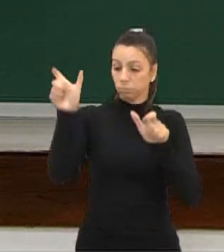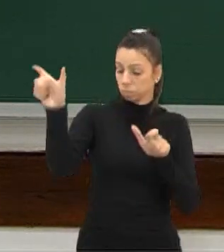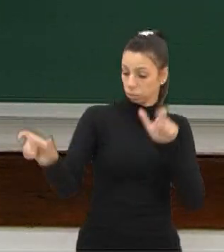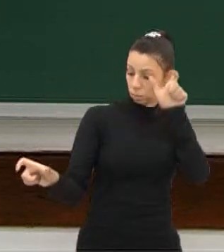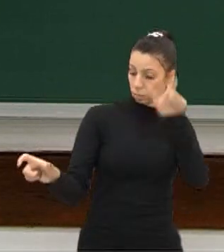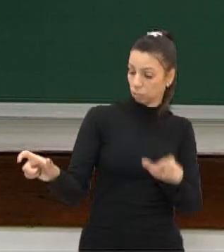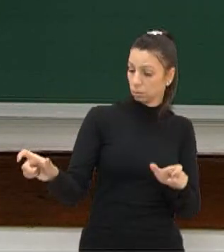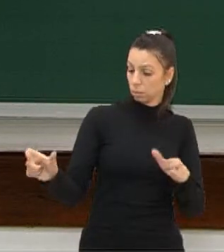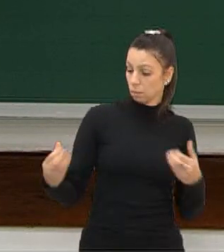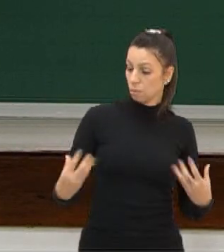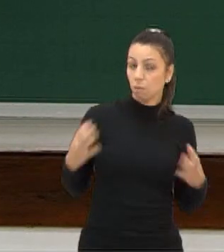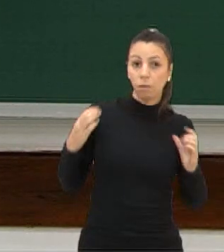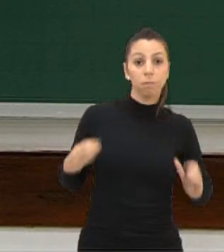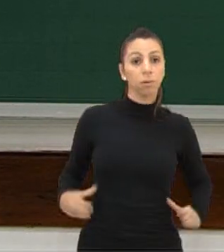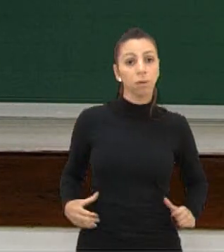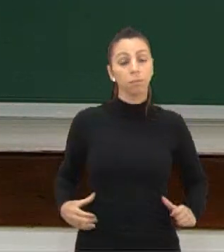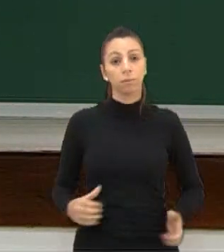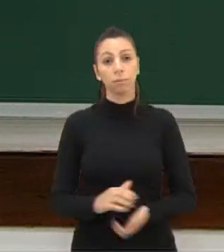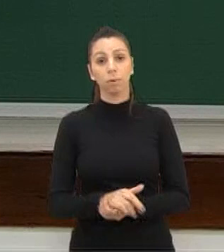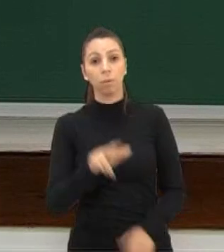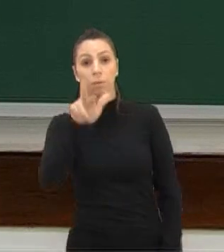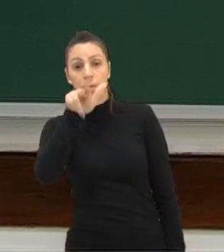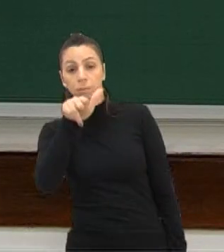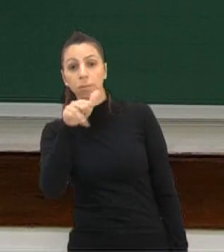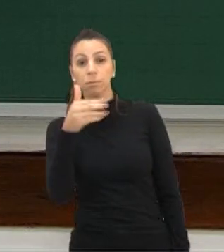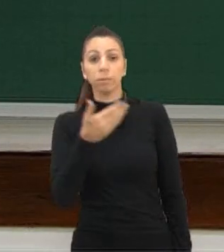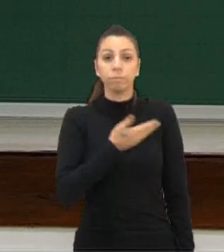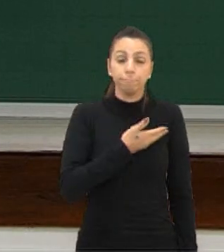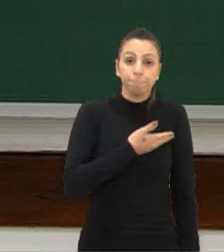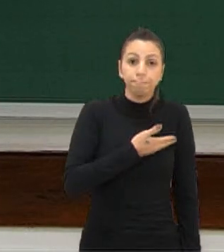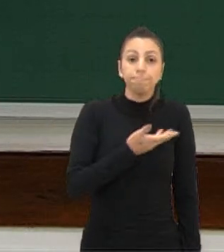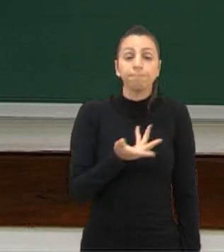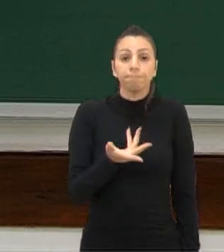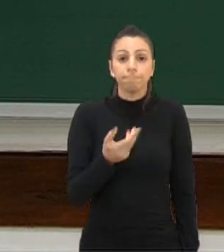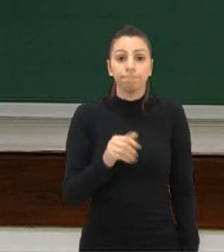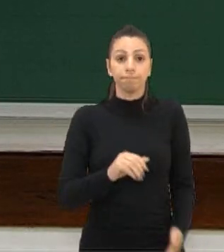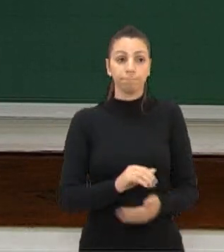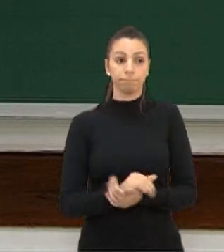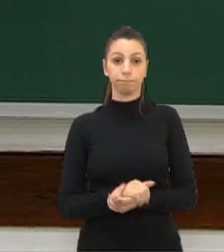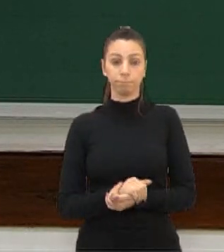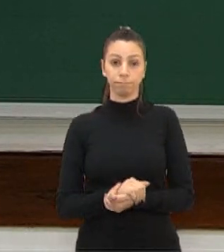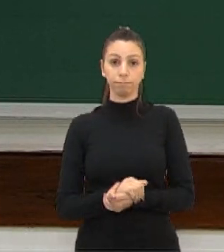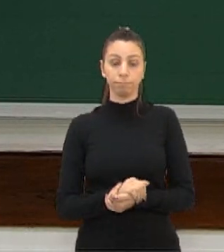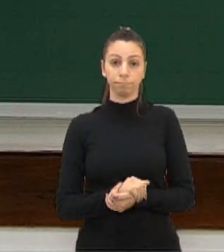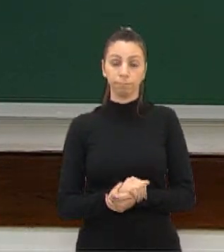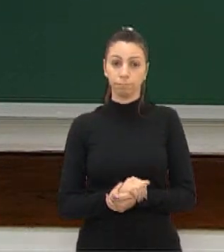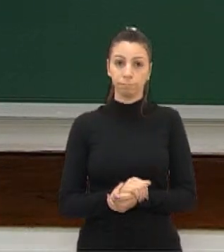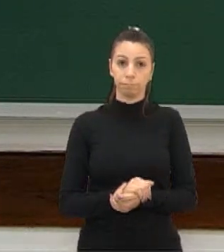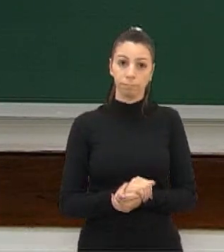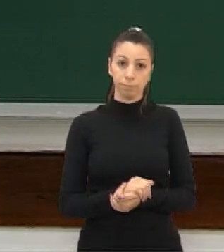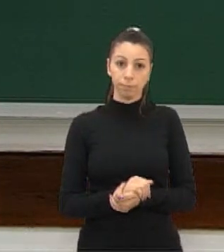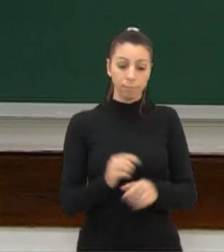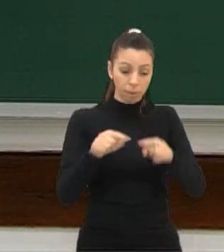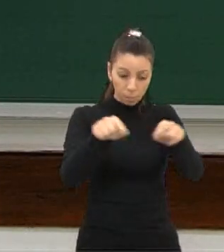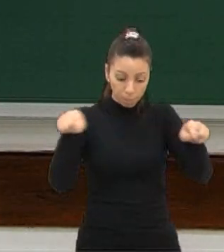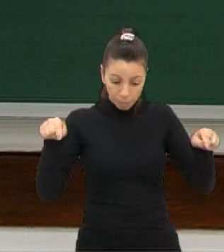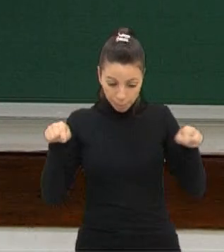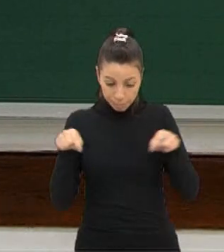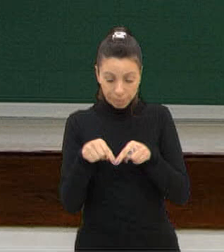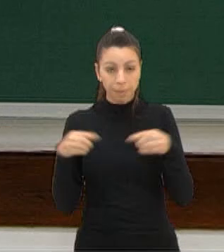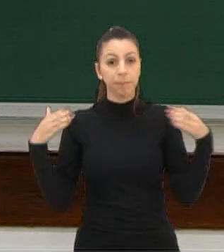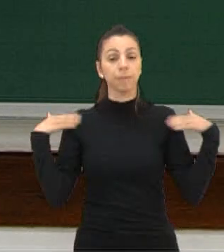com o seu vizinho, com o seu irmão, né, com o seu colega de sala, nos seus ambientes de lazer, no shopping,